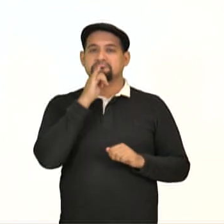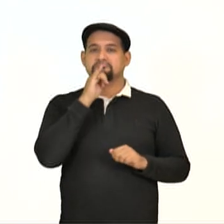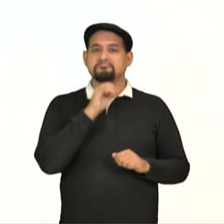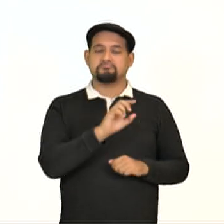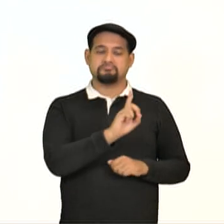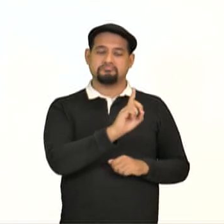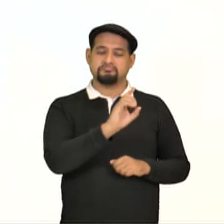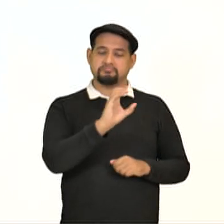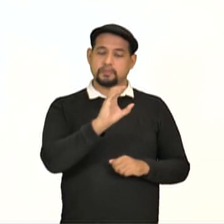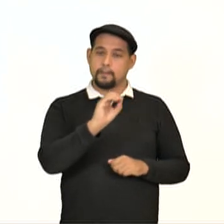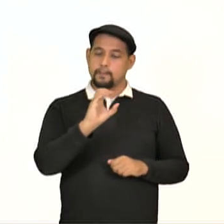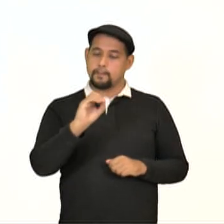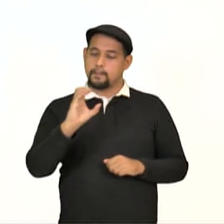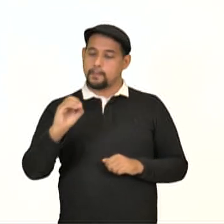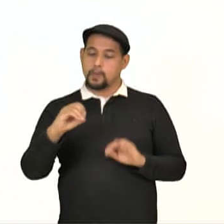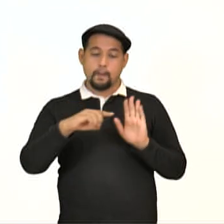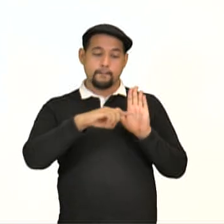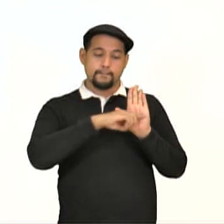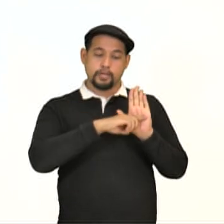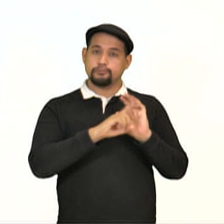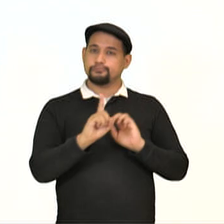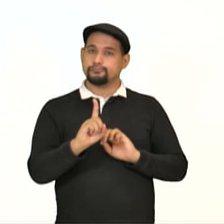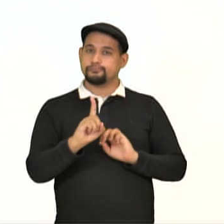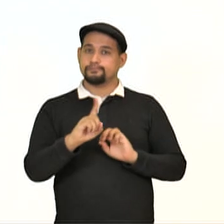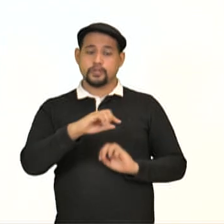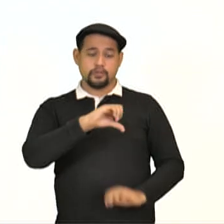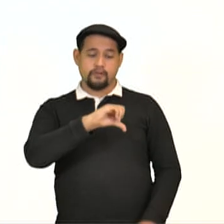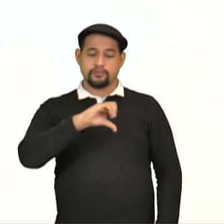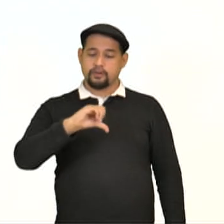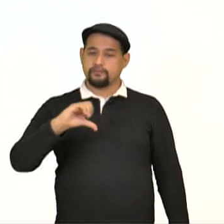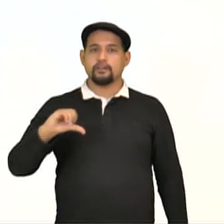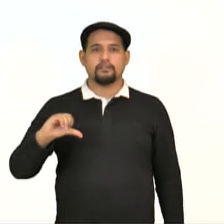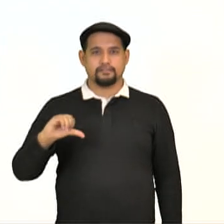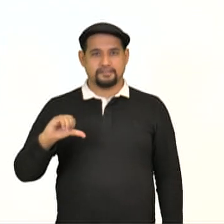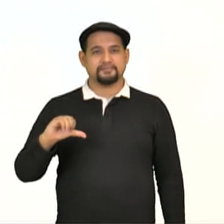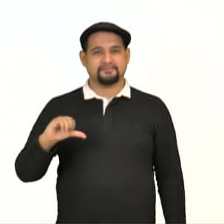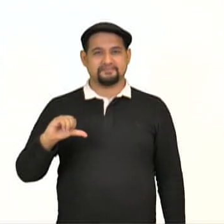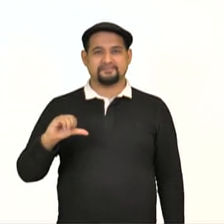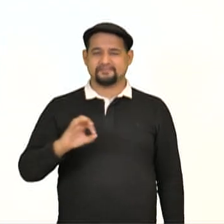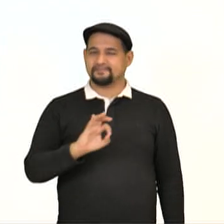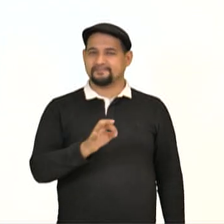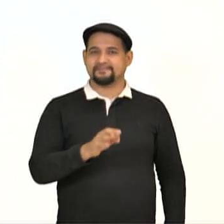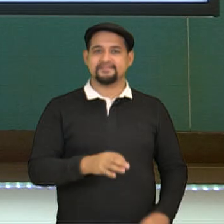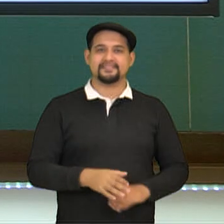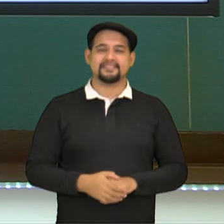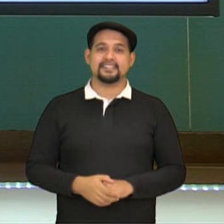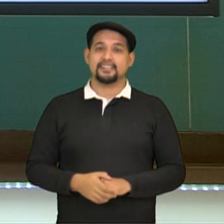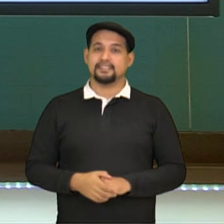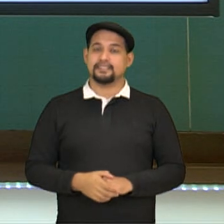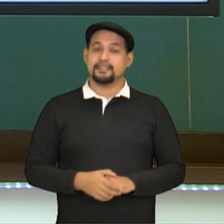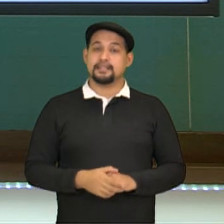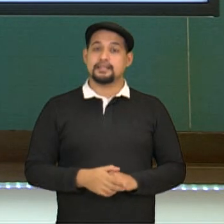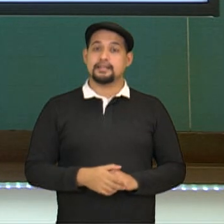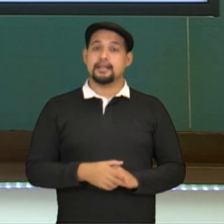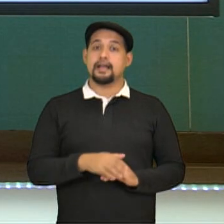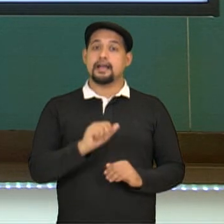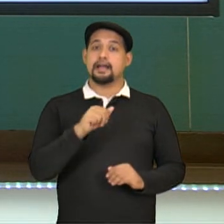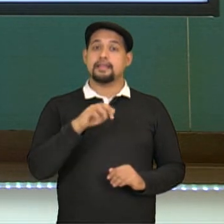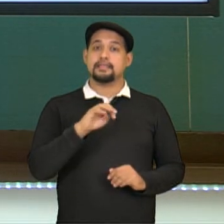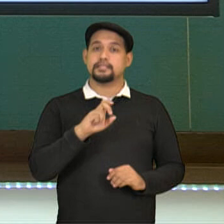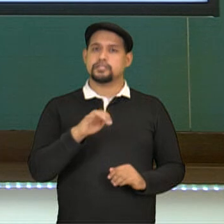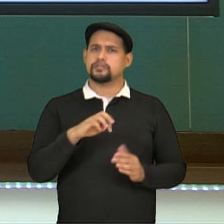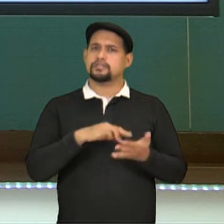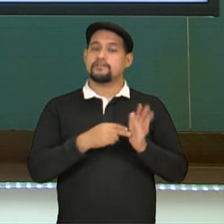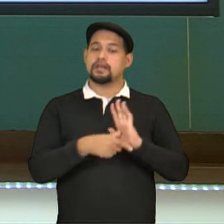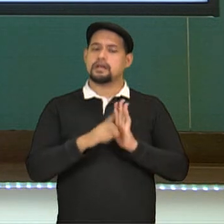uma unidade. Então, 1000 menos 1, 999, certo? Antecessor é que vem antes.